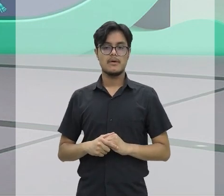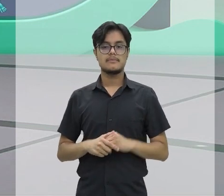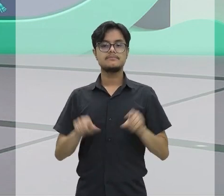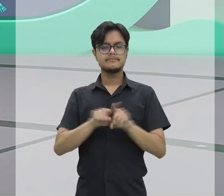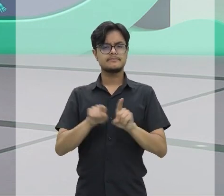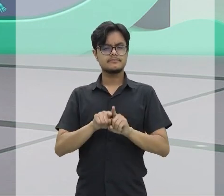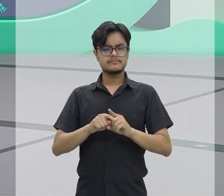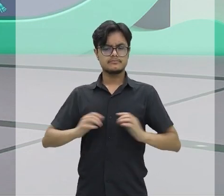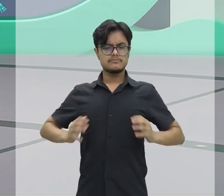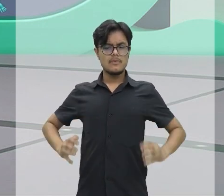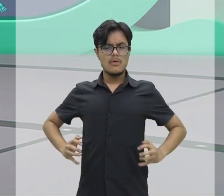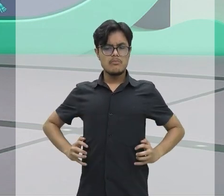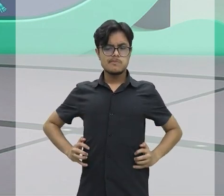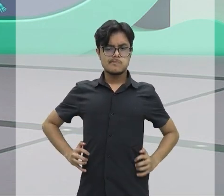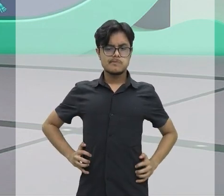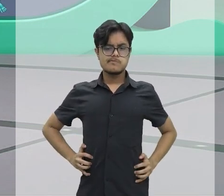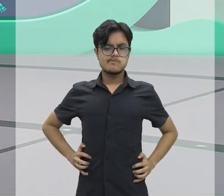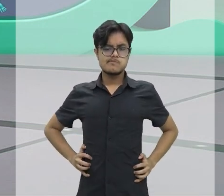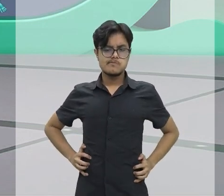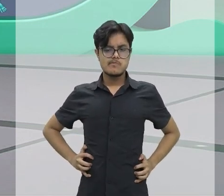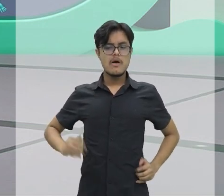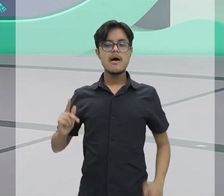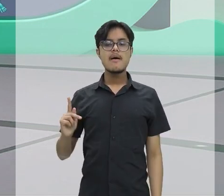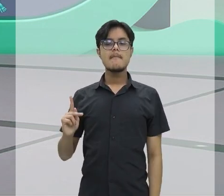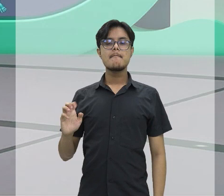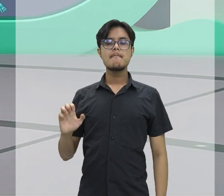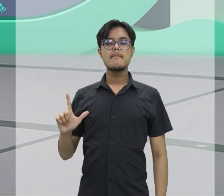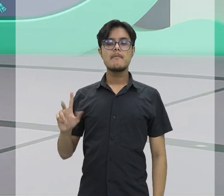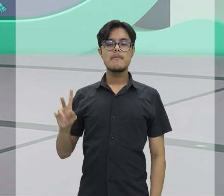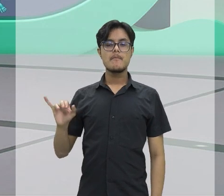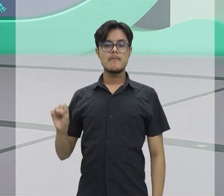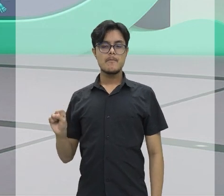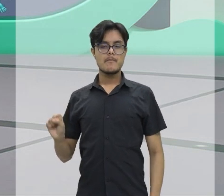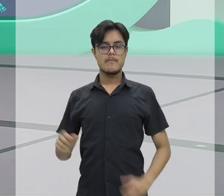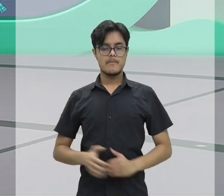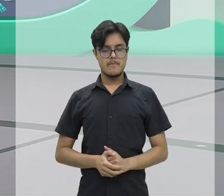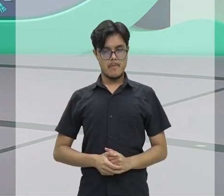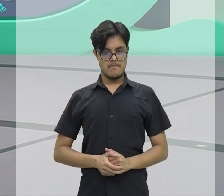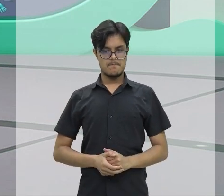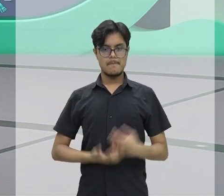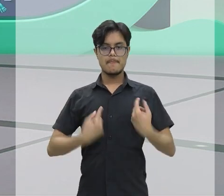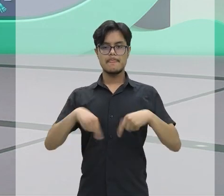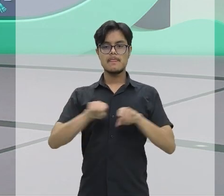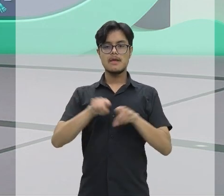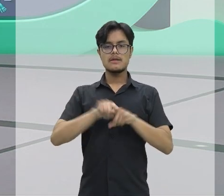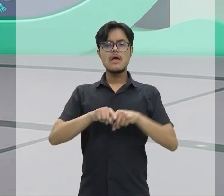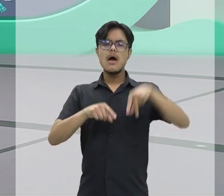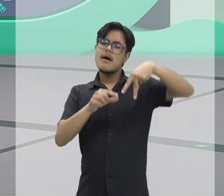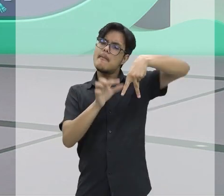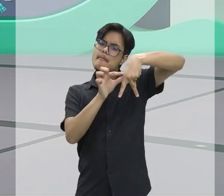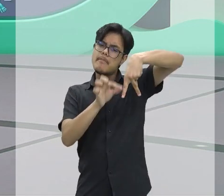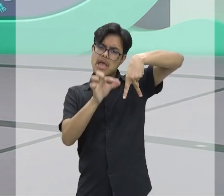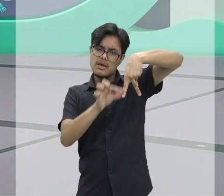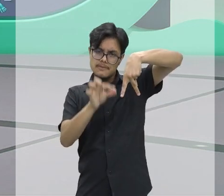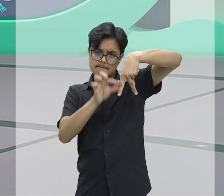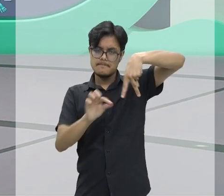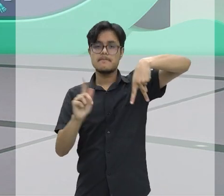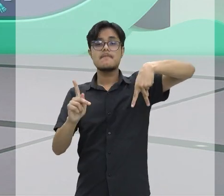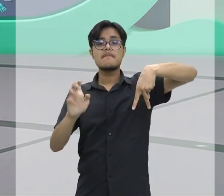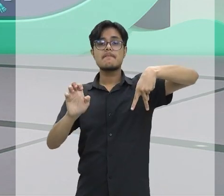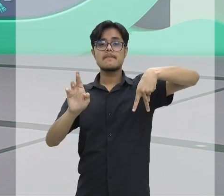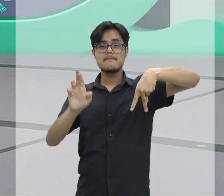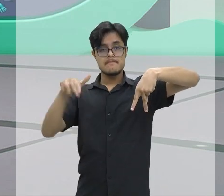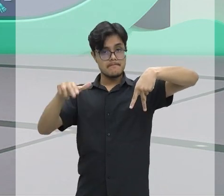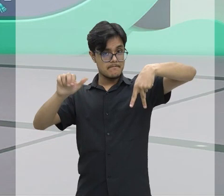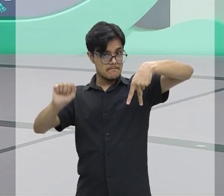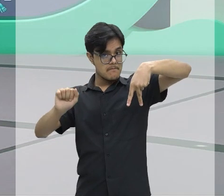a cintura pélvica nessa região aí do nosso corpo. Temos também a perna, né, os membros